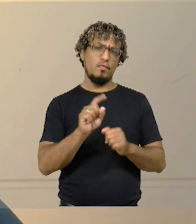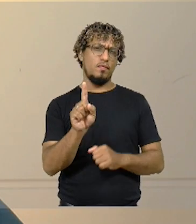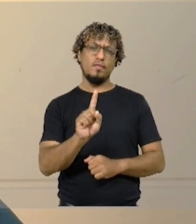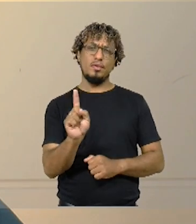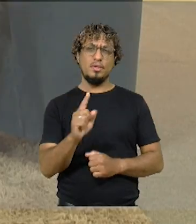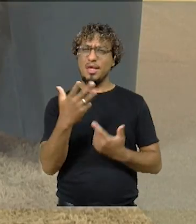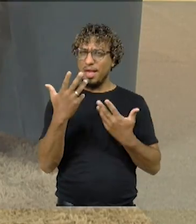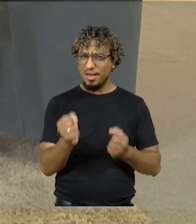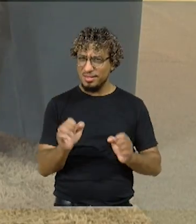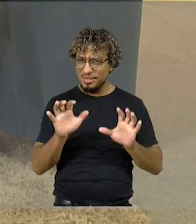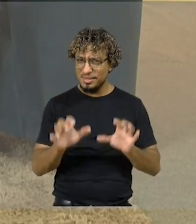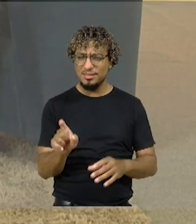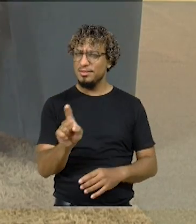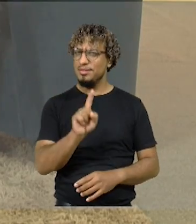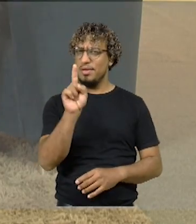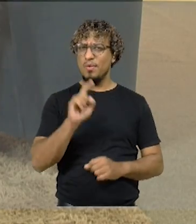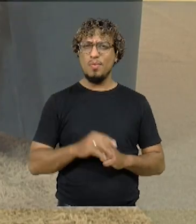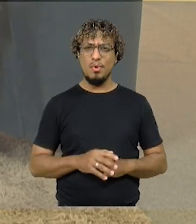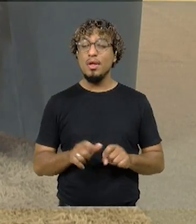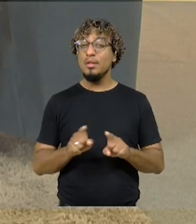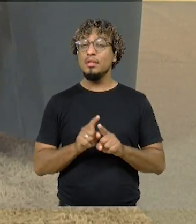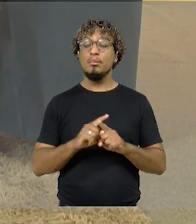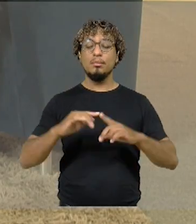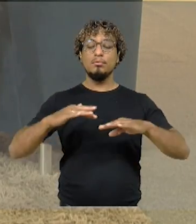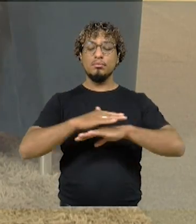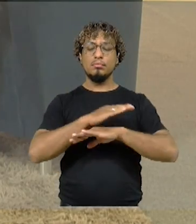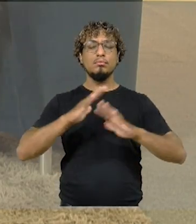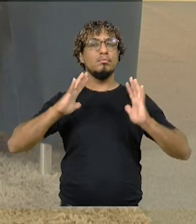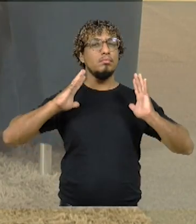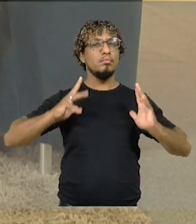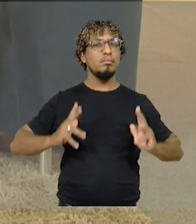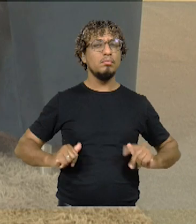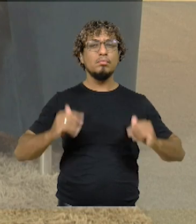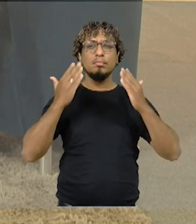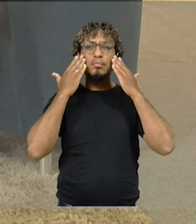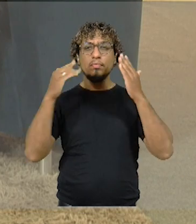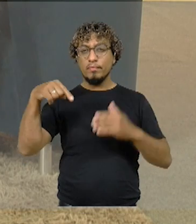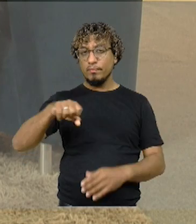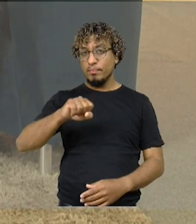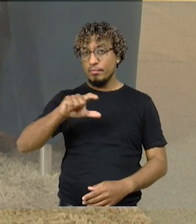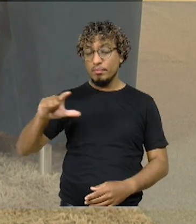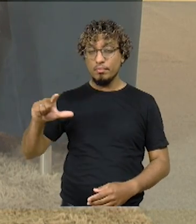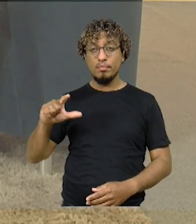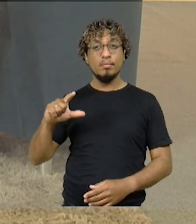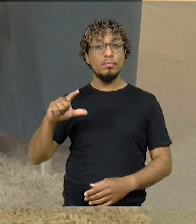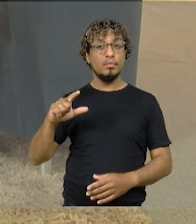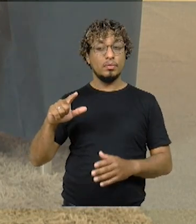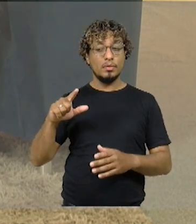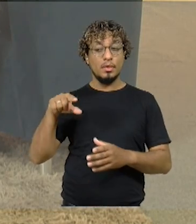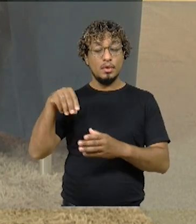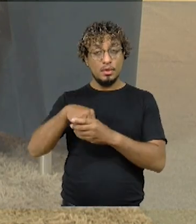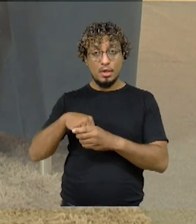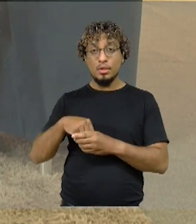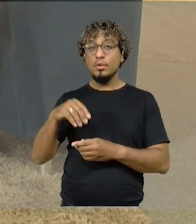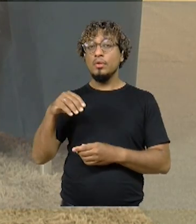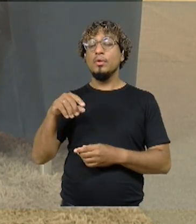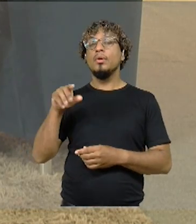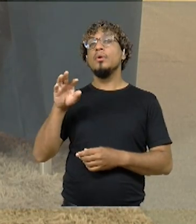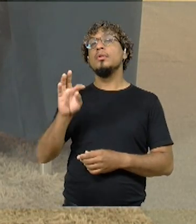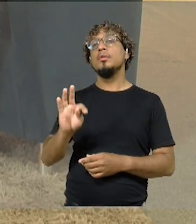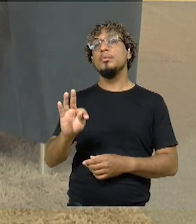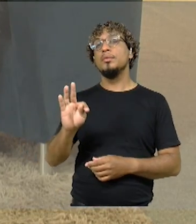Vamos acabar com esses contratos temporários, né? Precisamos de professores valorizados e valorizados, cumprindo o seu